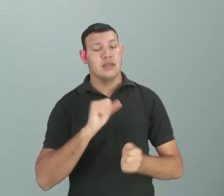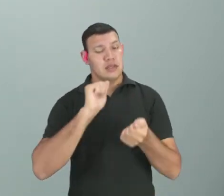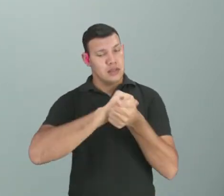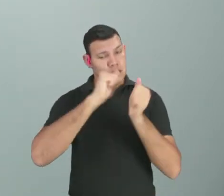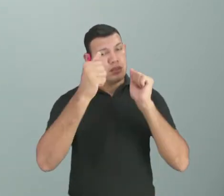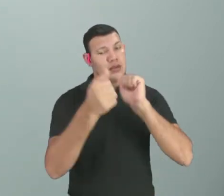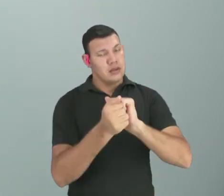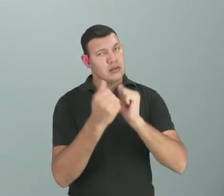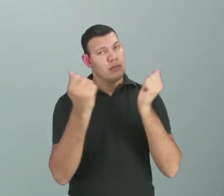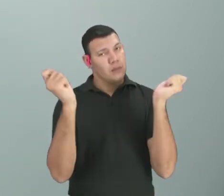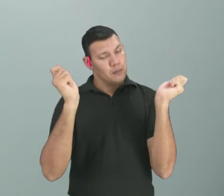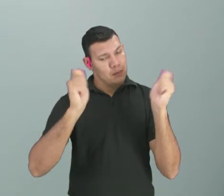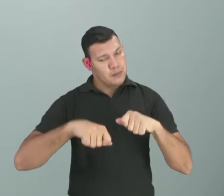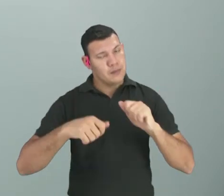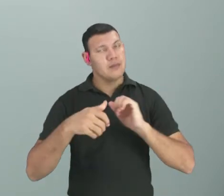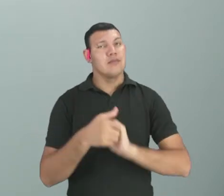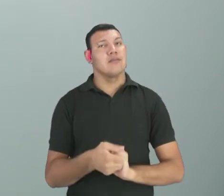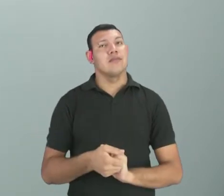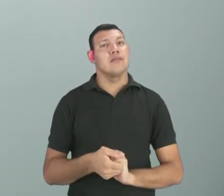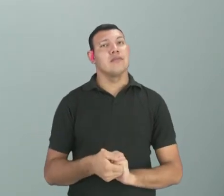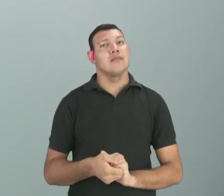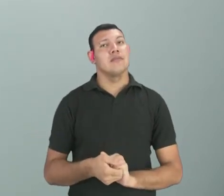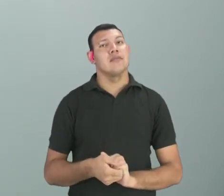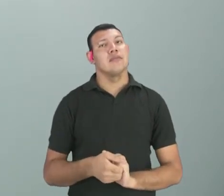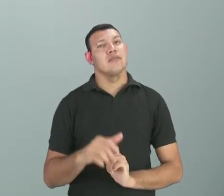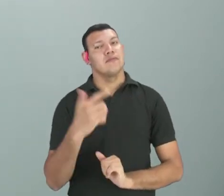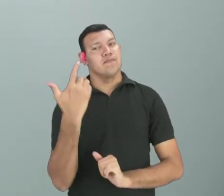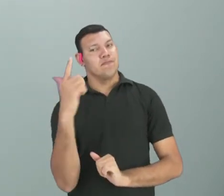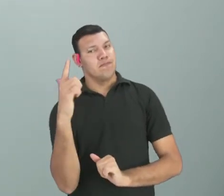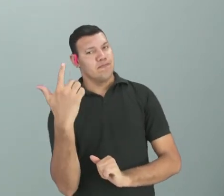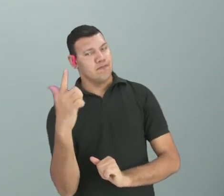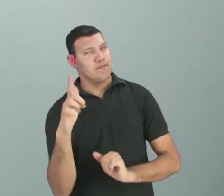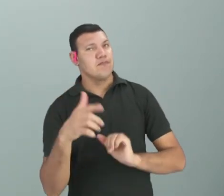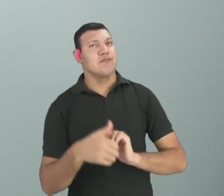adequar para que não exista